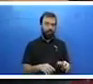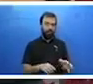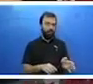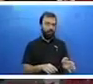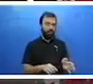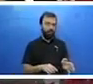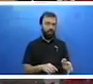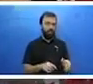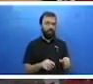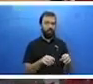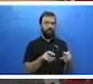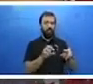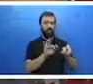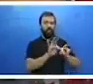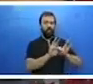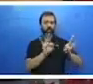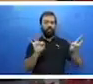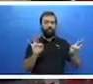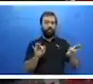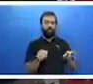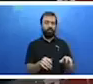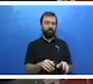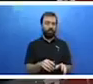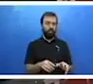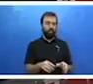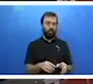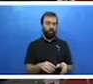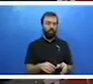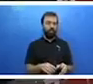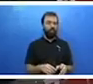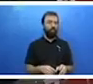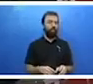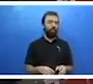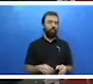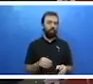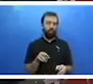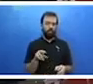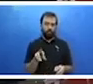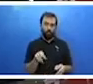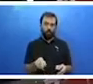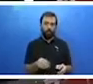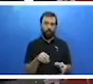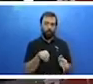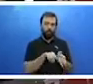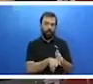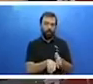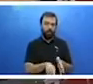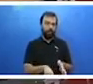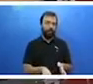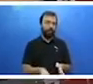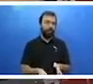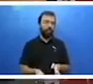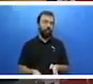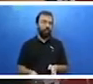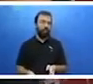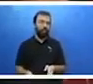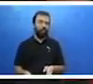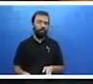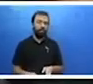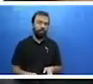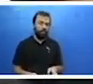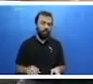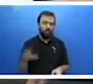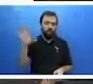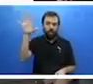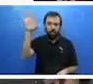leia cada item como se fosse uma pergunta, tá? Qual região com maior número de estados? Olha a região,